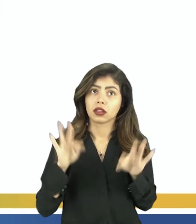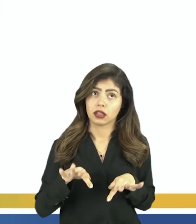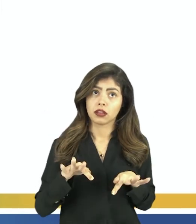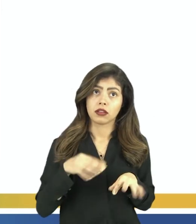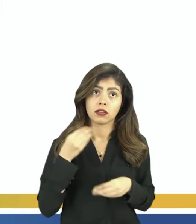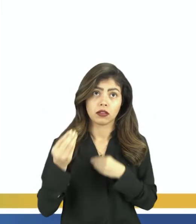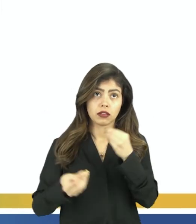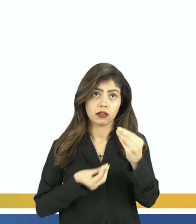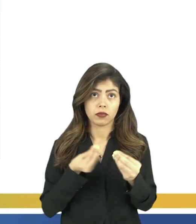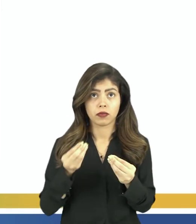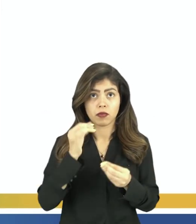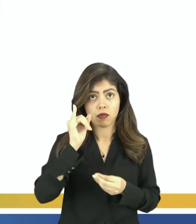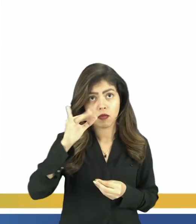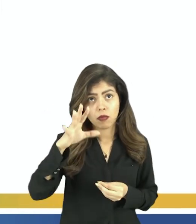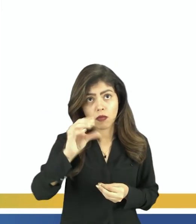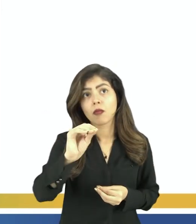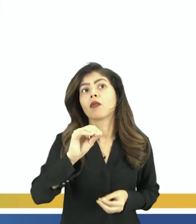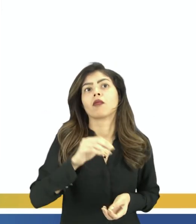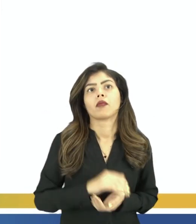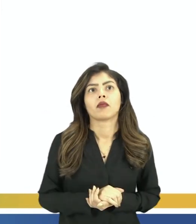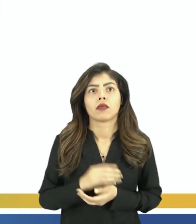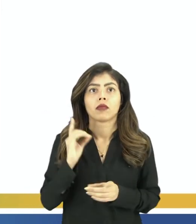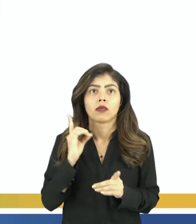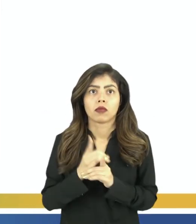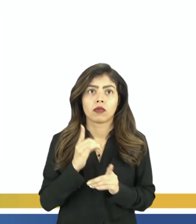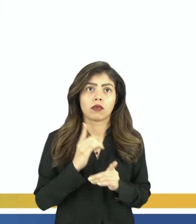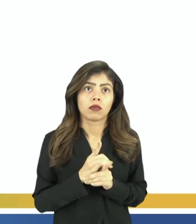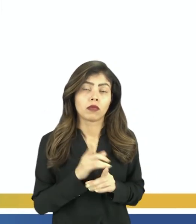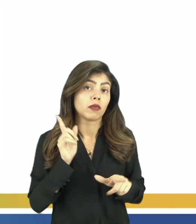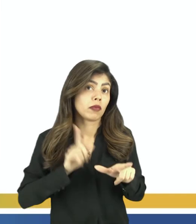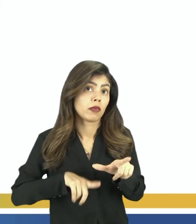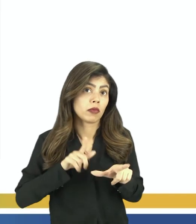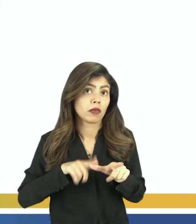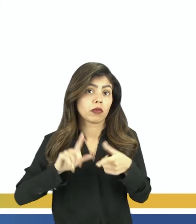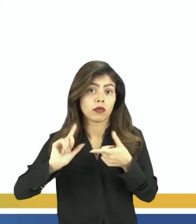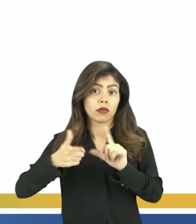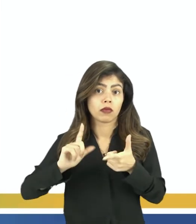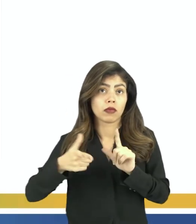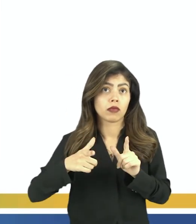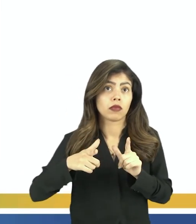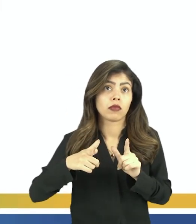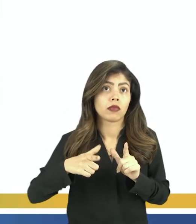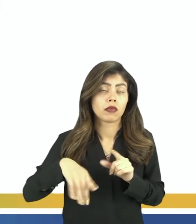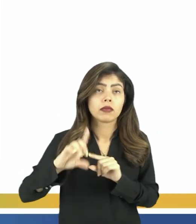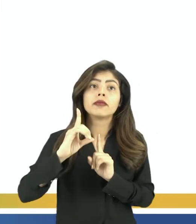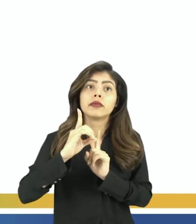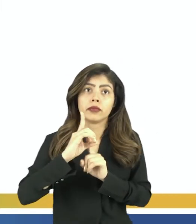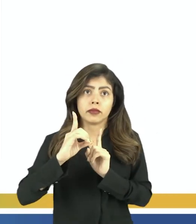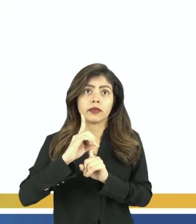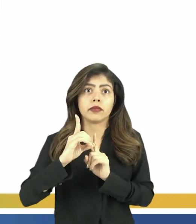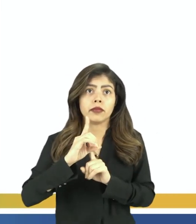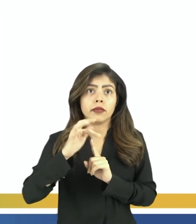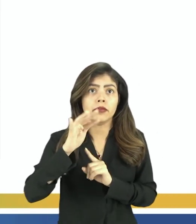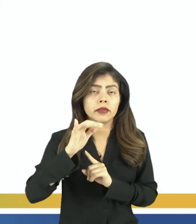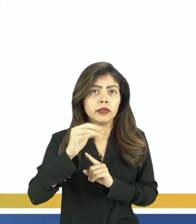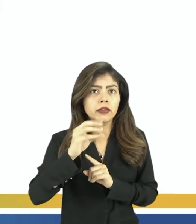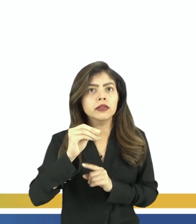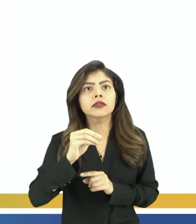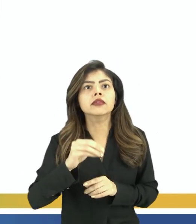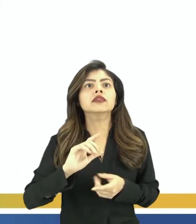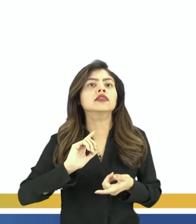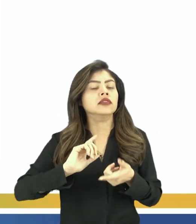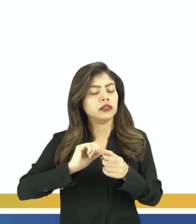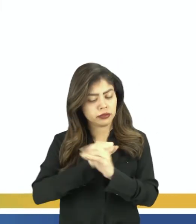ácido com ico, que aí a gente vai achar aqui na letra D, que nós temos o ácido fosfórico e